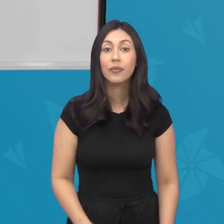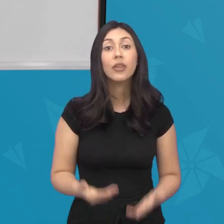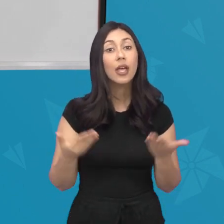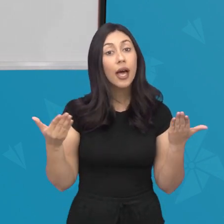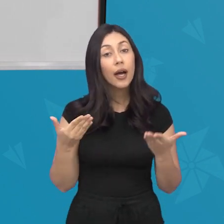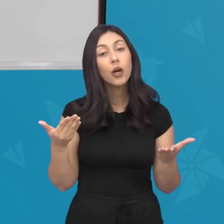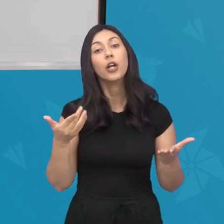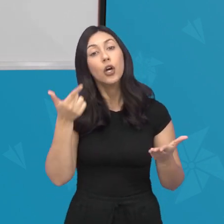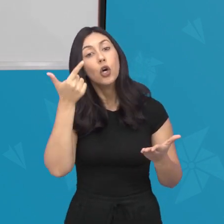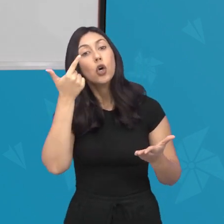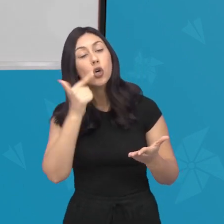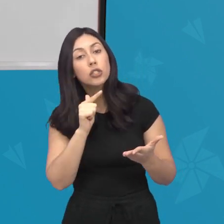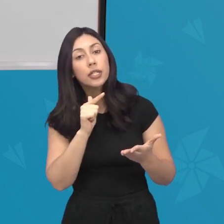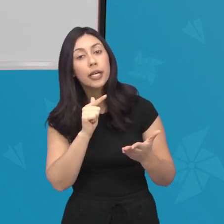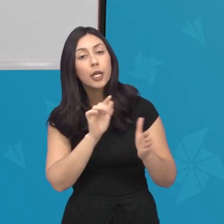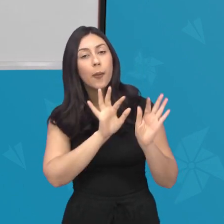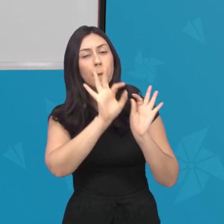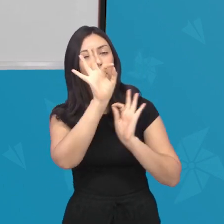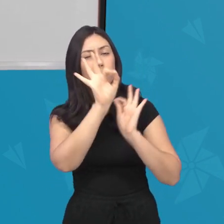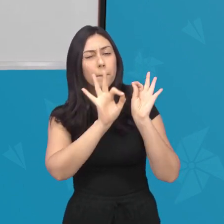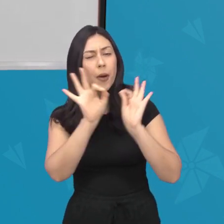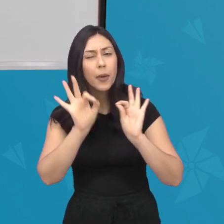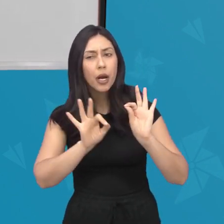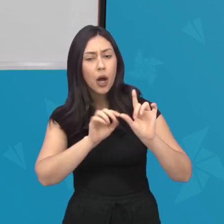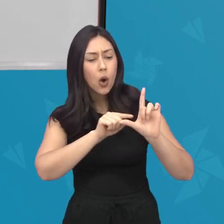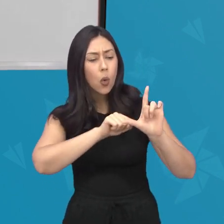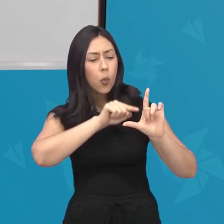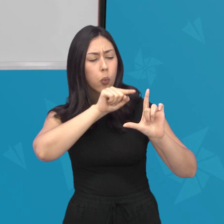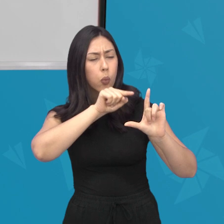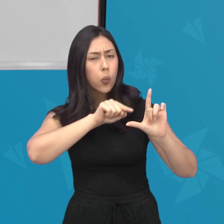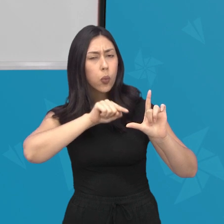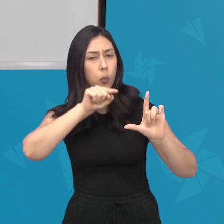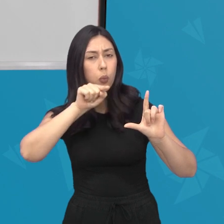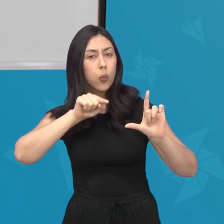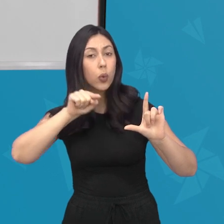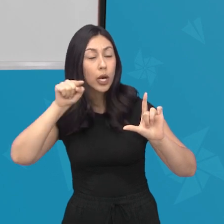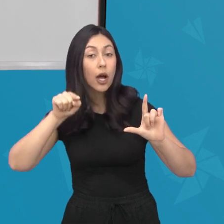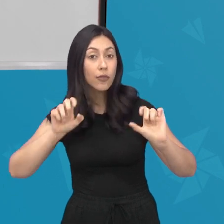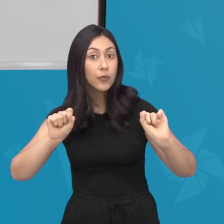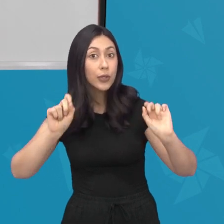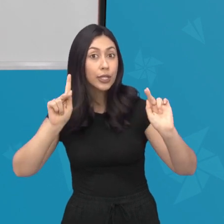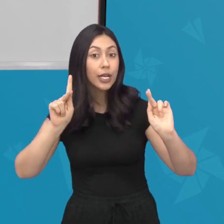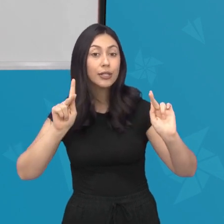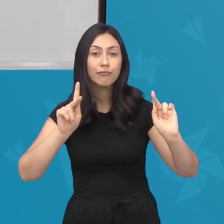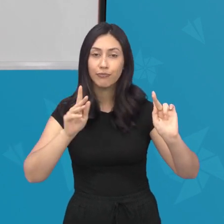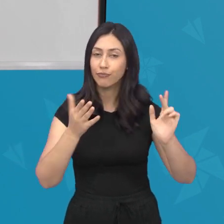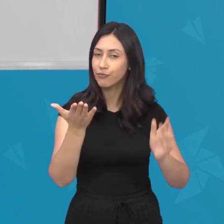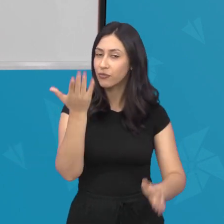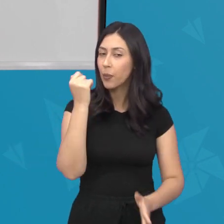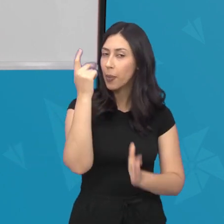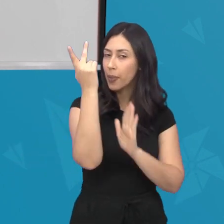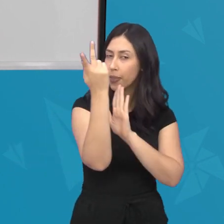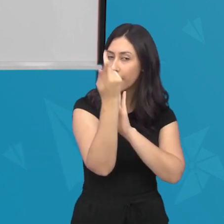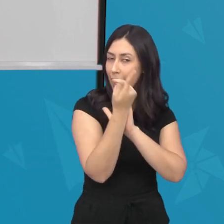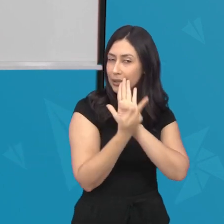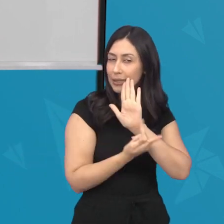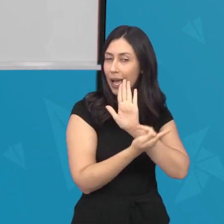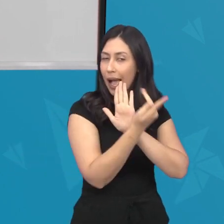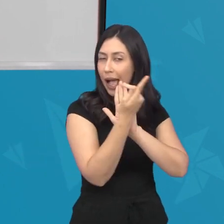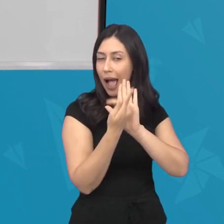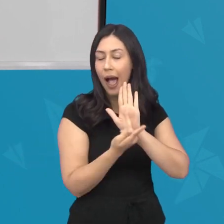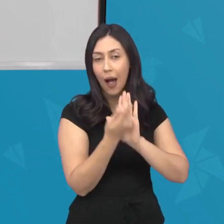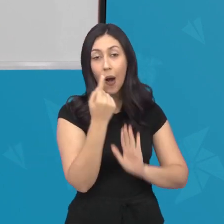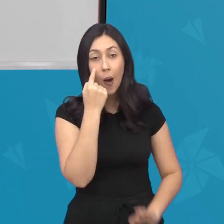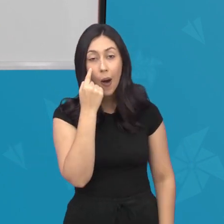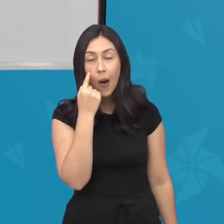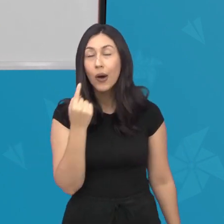está em condições de começar a esboçar um gráfico disso aqui. Ok? Vamos desenhar um gráfico aqui, ó. Por